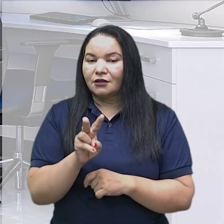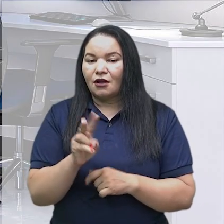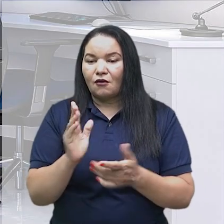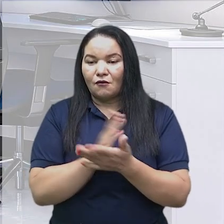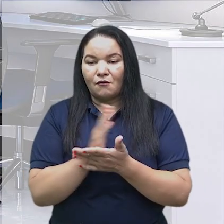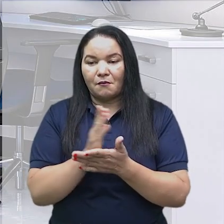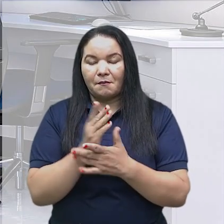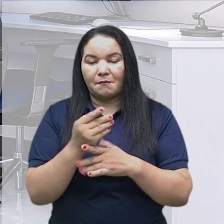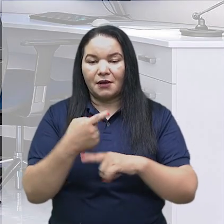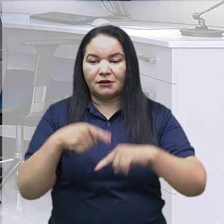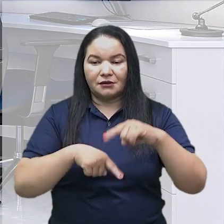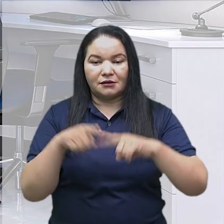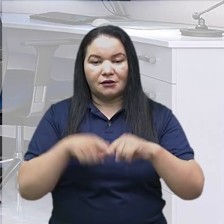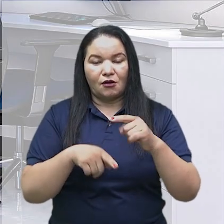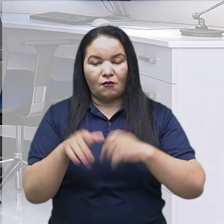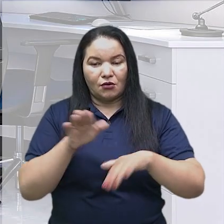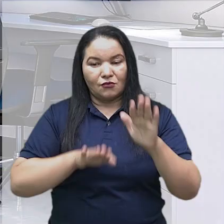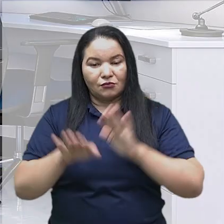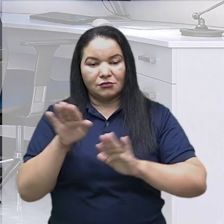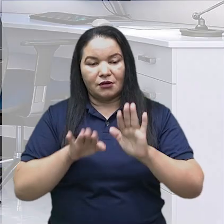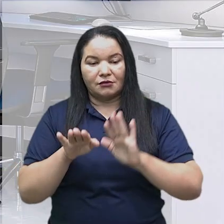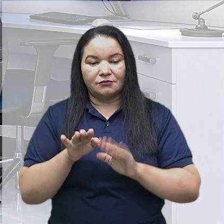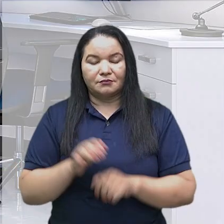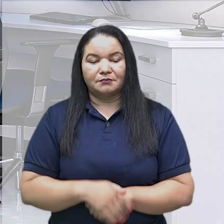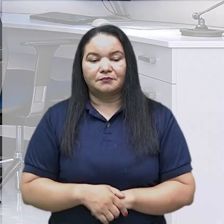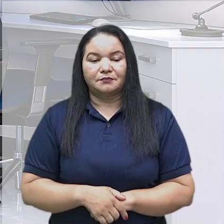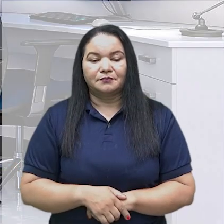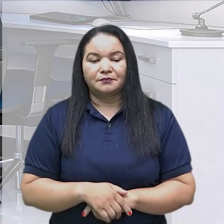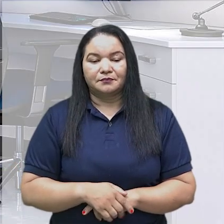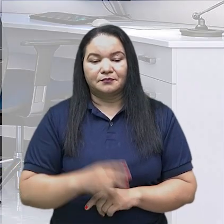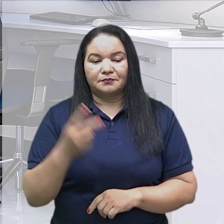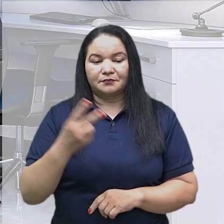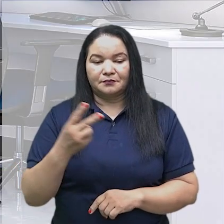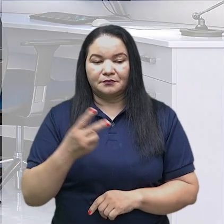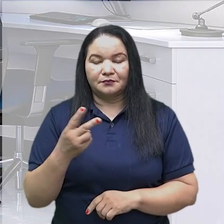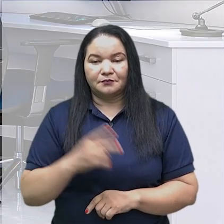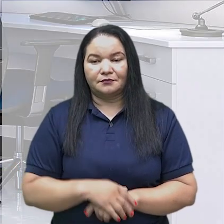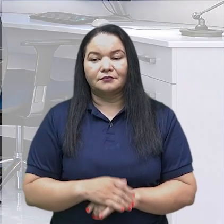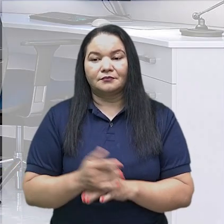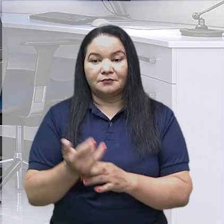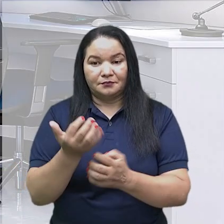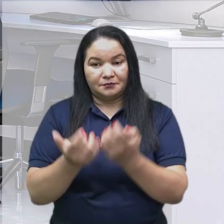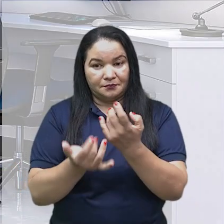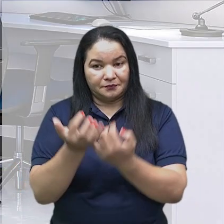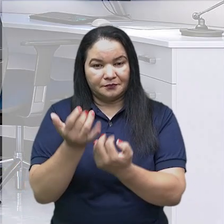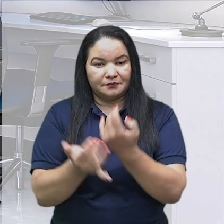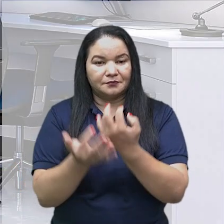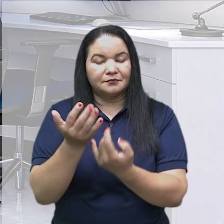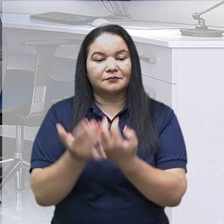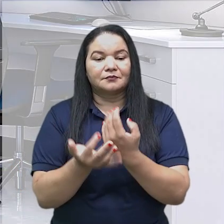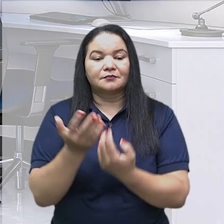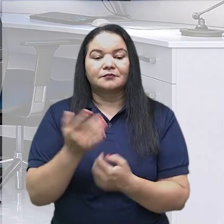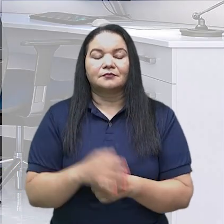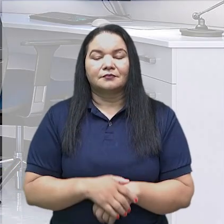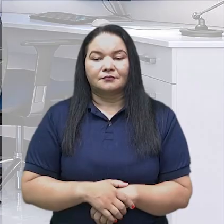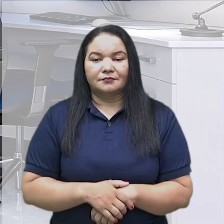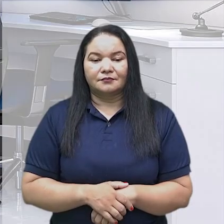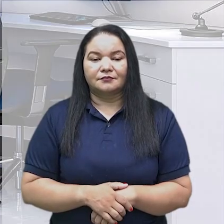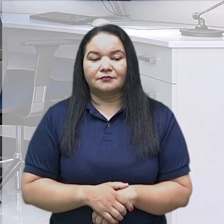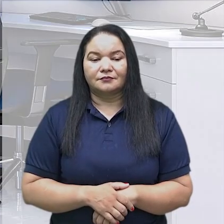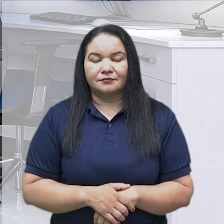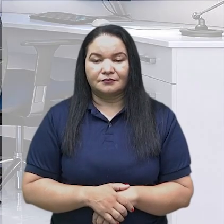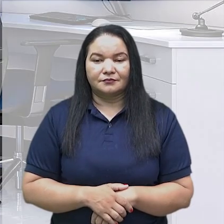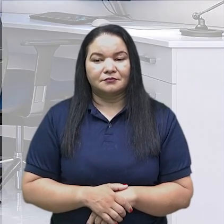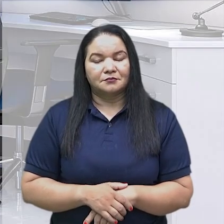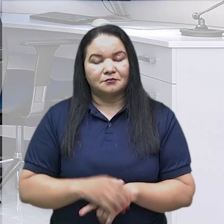segunda plaquinha, né? Também indica produto inflamável, que é algum produto, né, que pode pegar fogo.